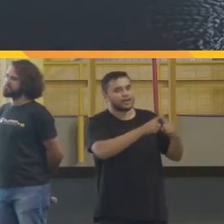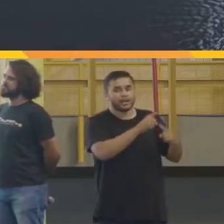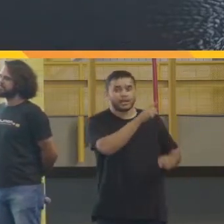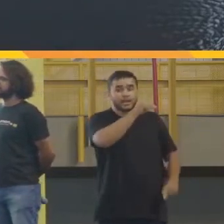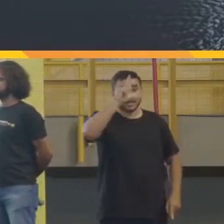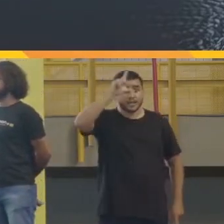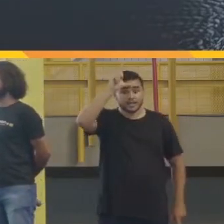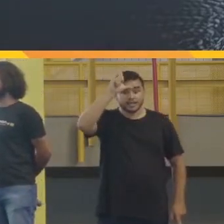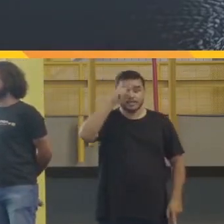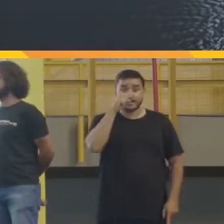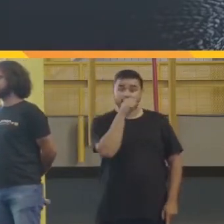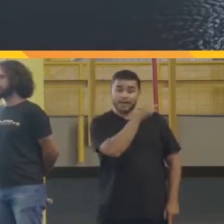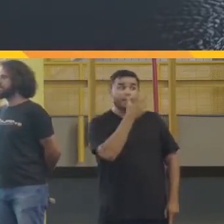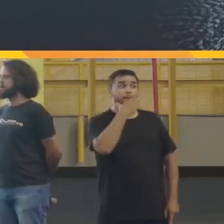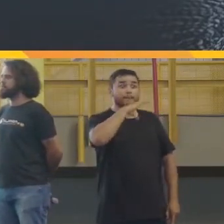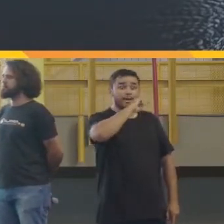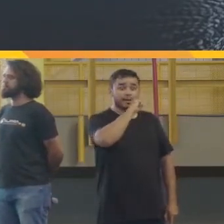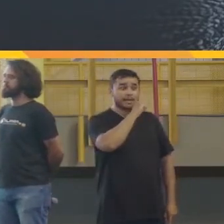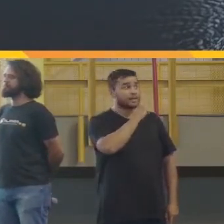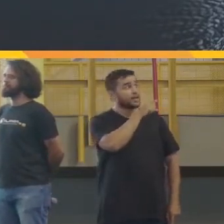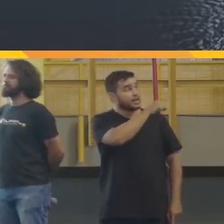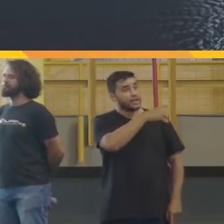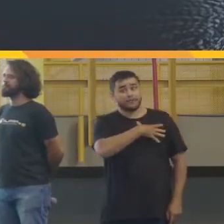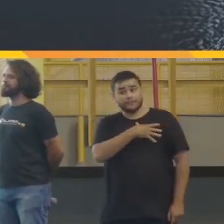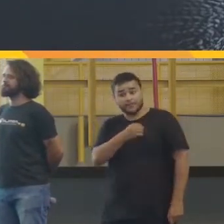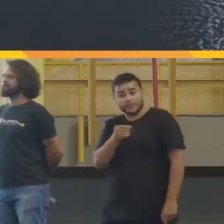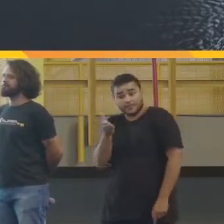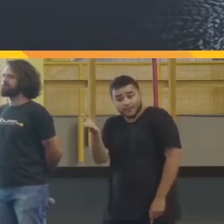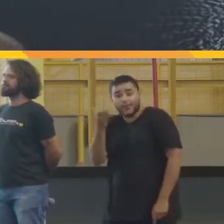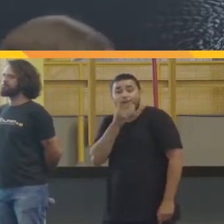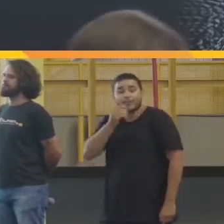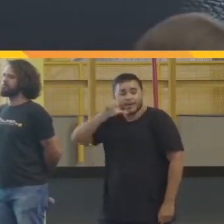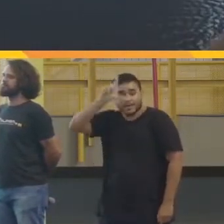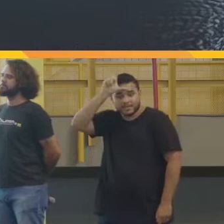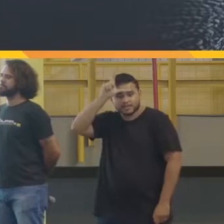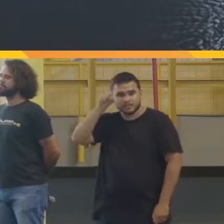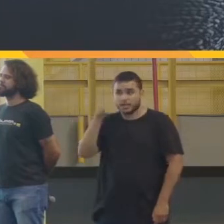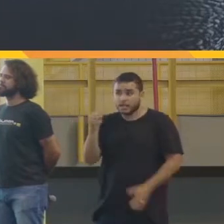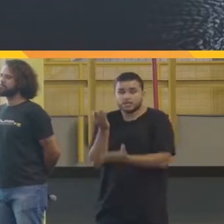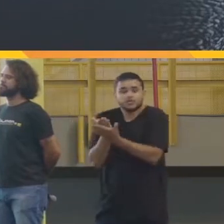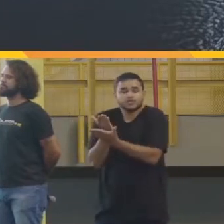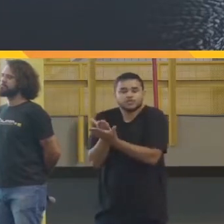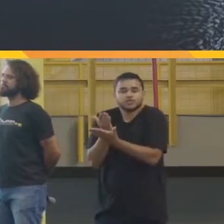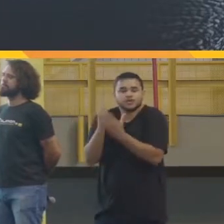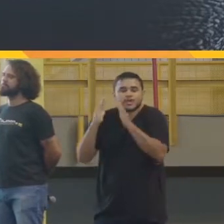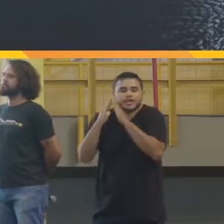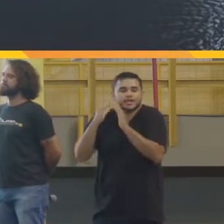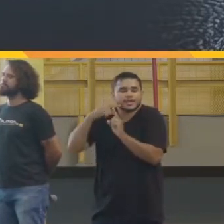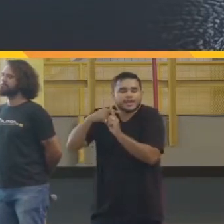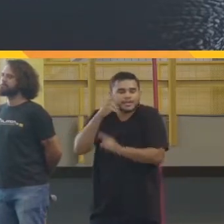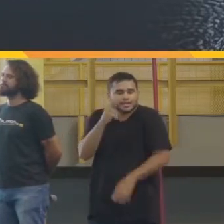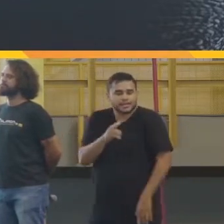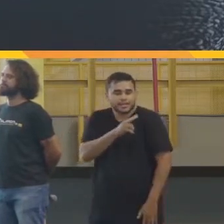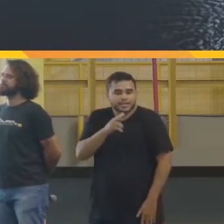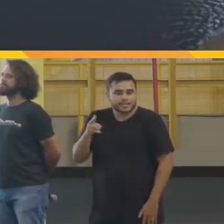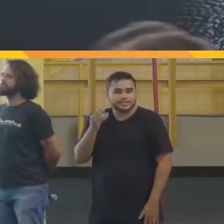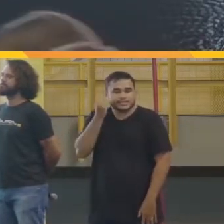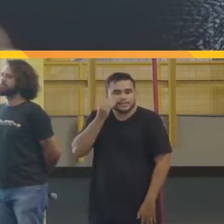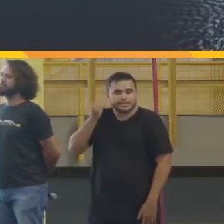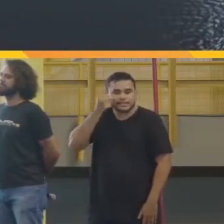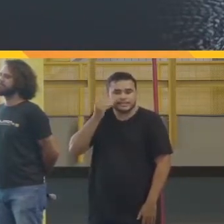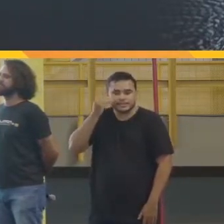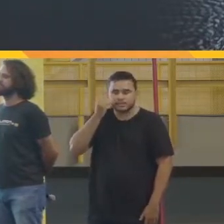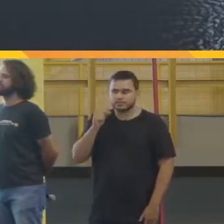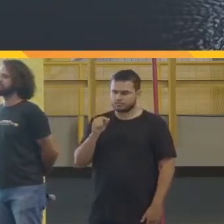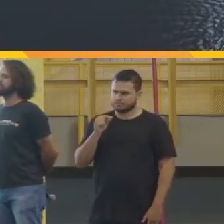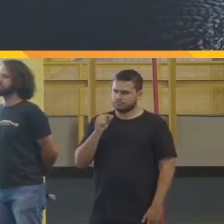senhor disse que o cara era seminarista e depois ia virar padre? E virou. Professor, como é que pode? O cara era padre